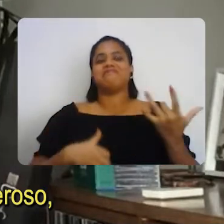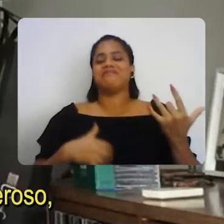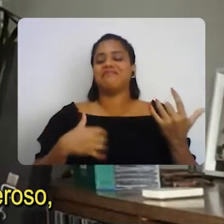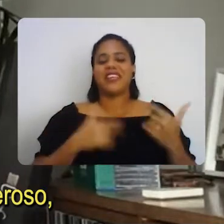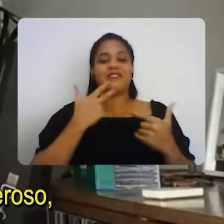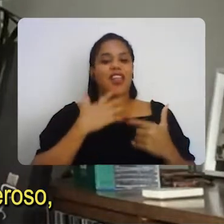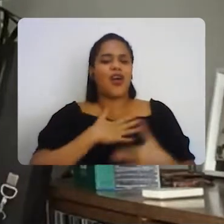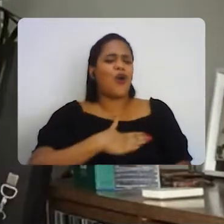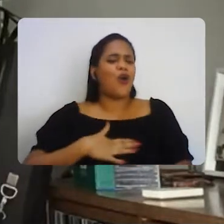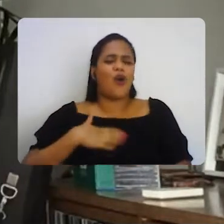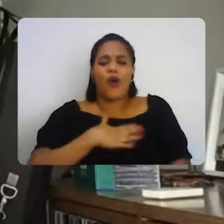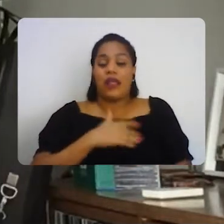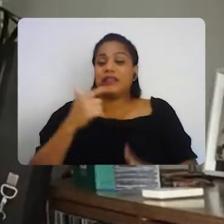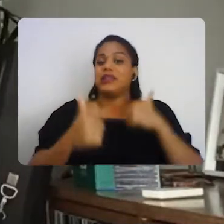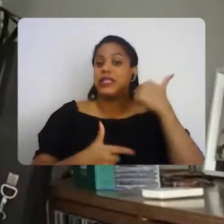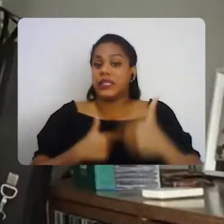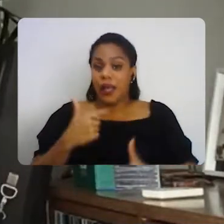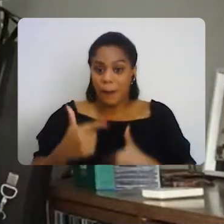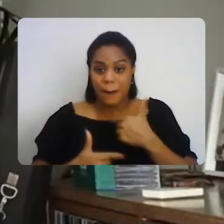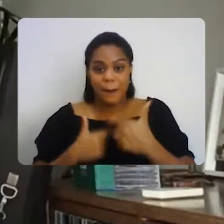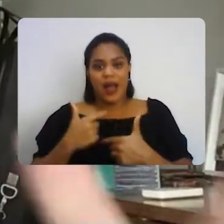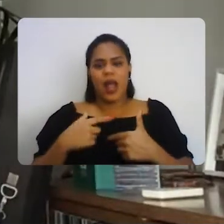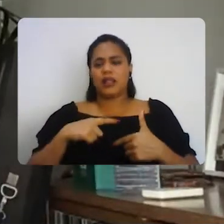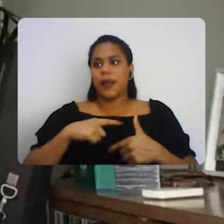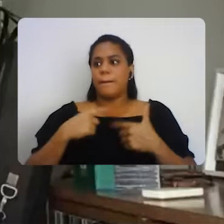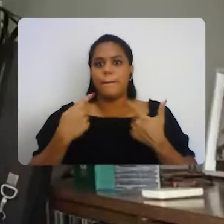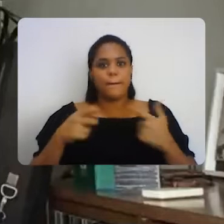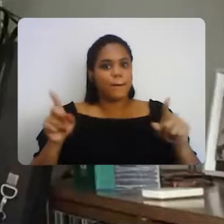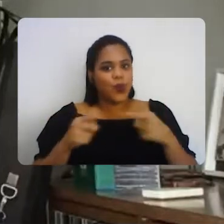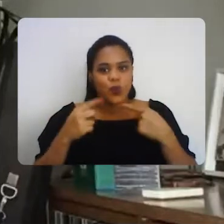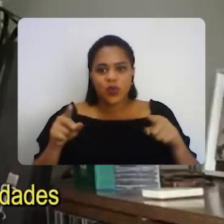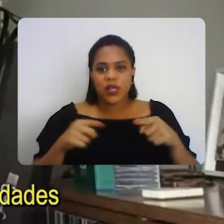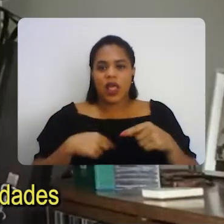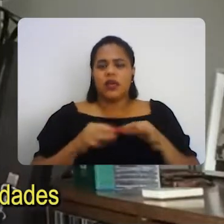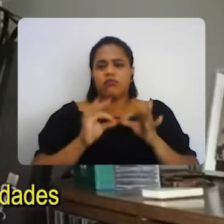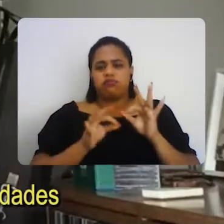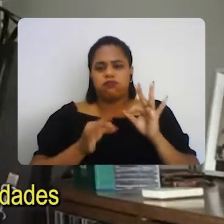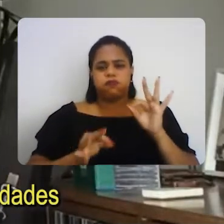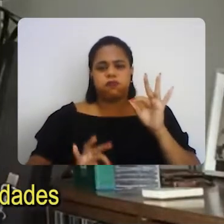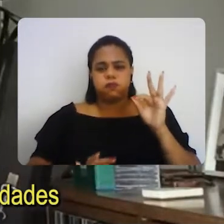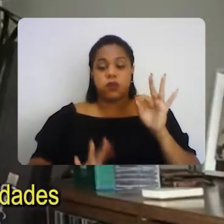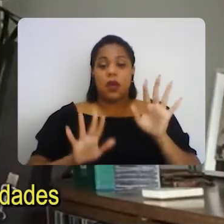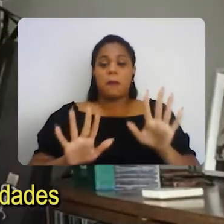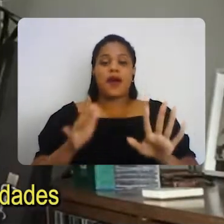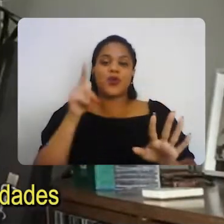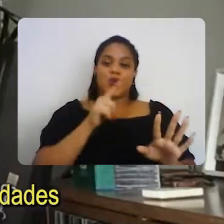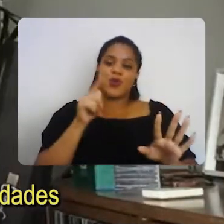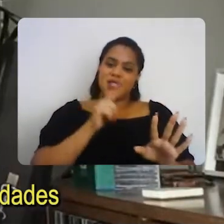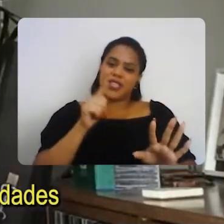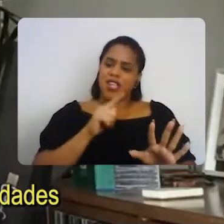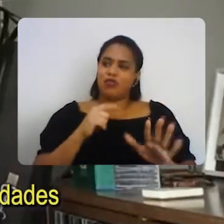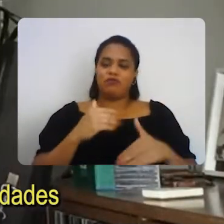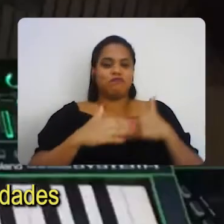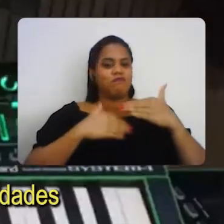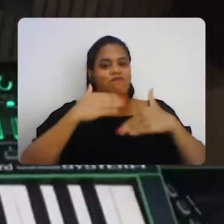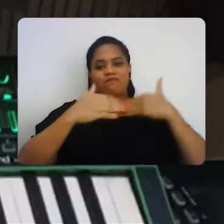muito prazeroso, ou seja, foi um trabalho grande, né? Assim, porque a peça tem muita música, foi um trabalho extenso, mas que a gente conseguiu driblar